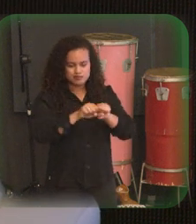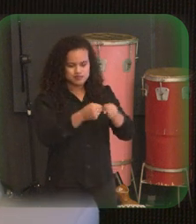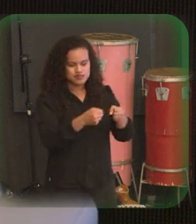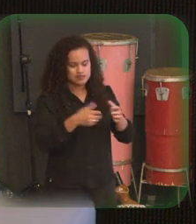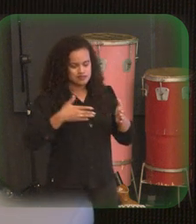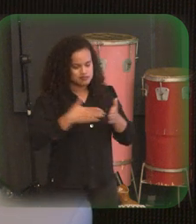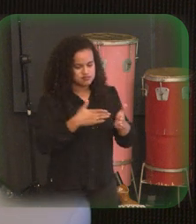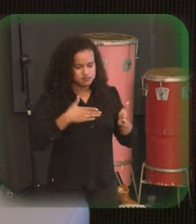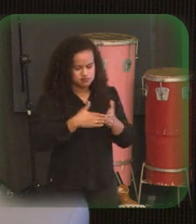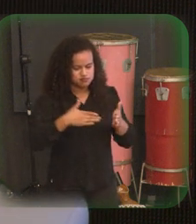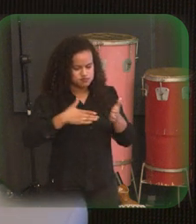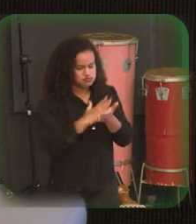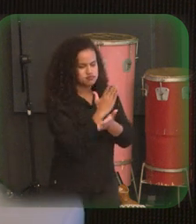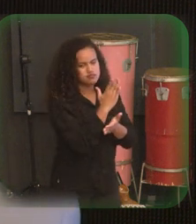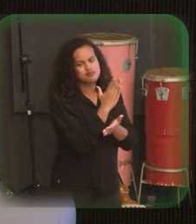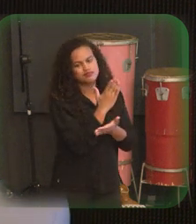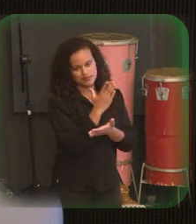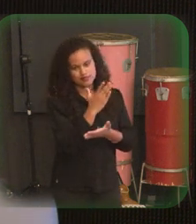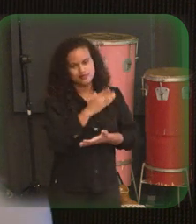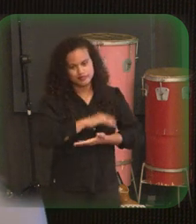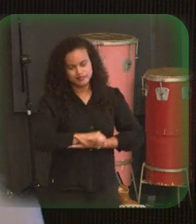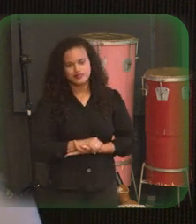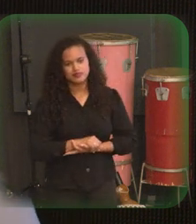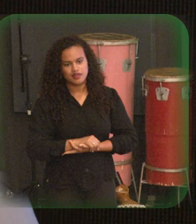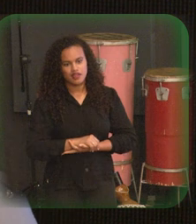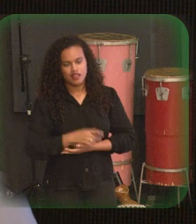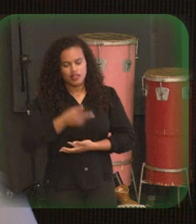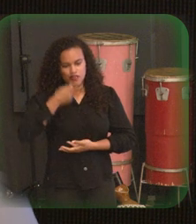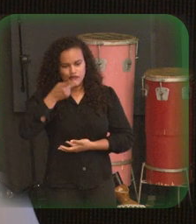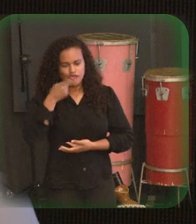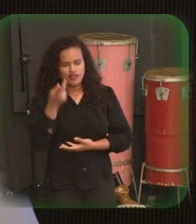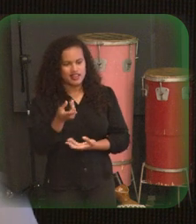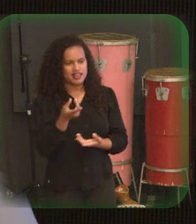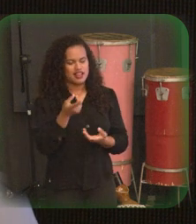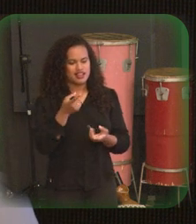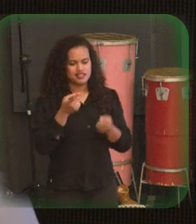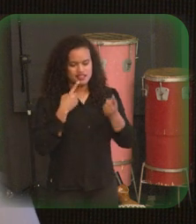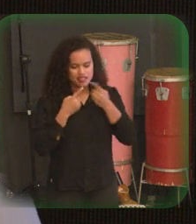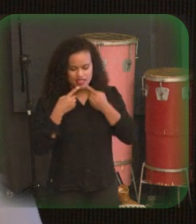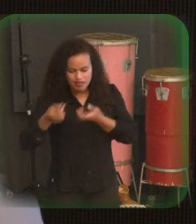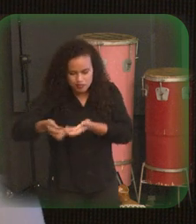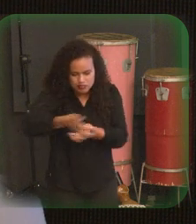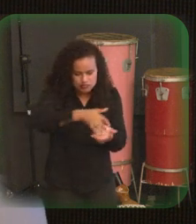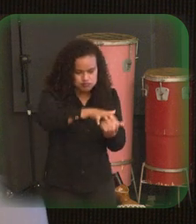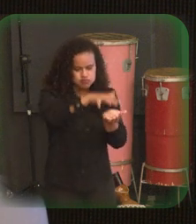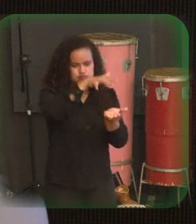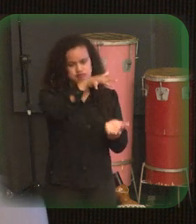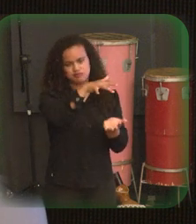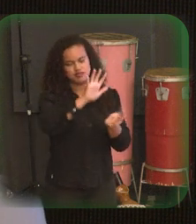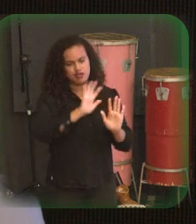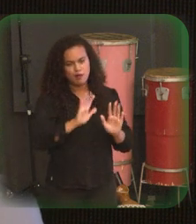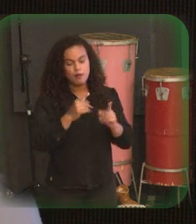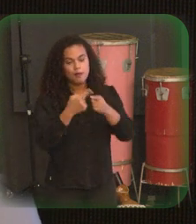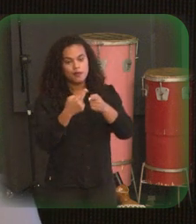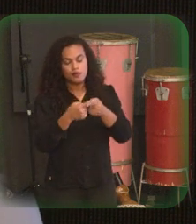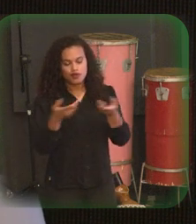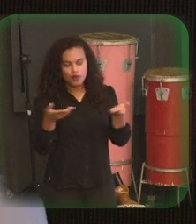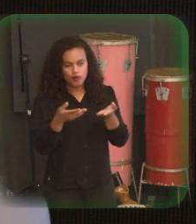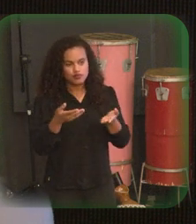essas barreiras. Não vou falar de dados nesse momento, porque todos que estão aqui